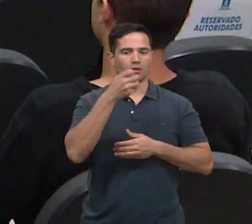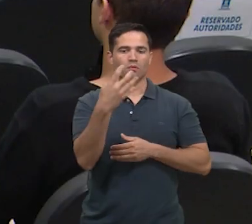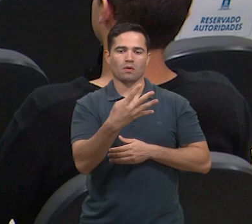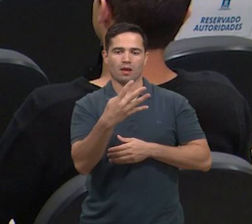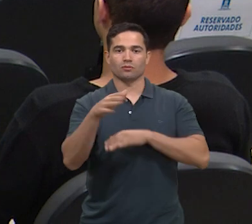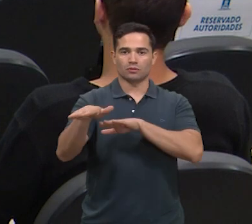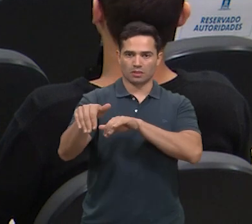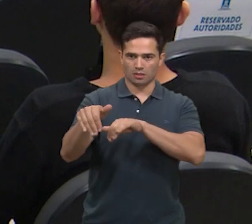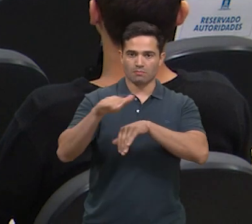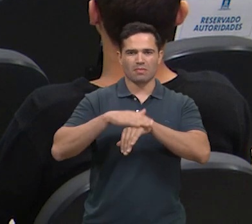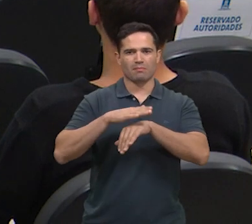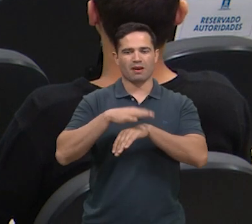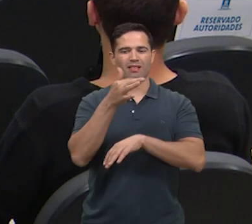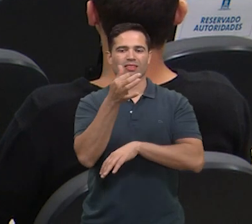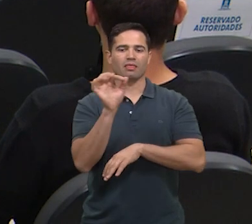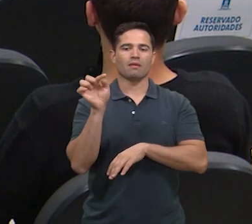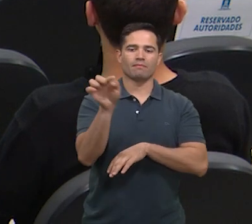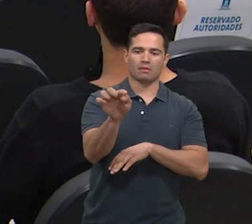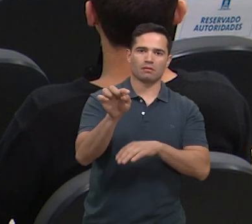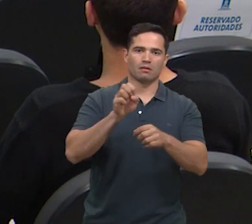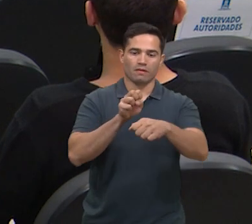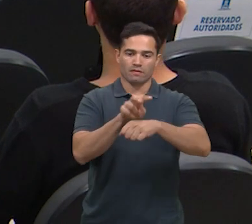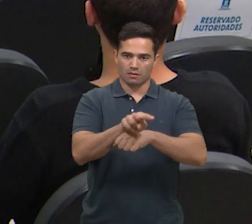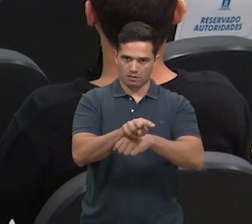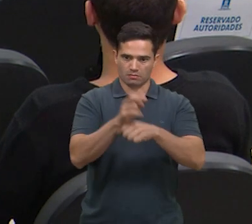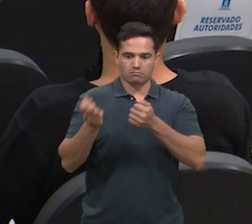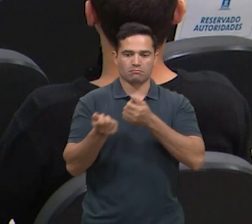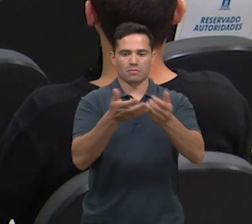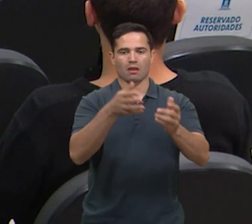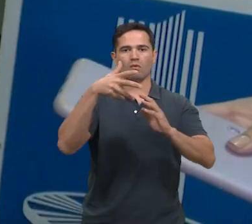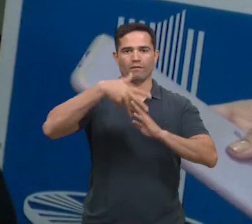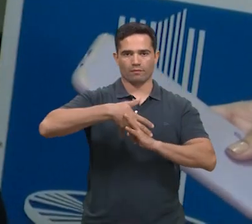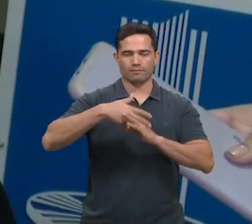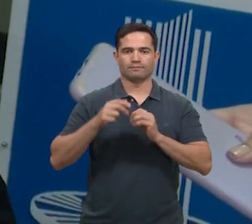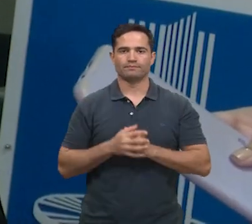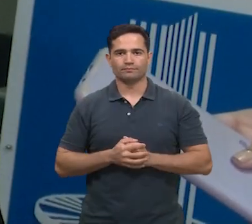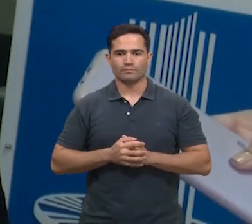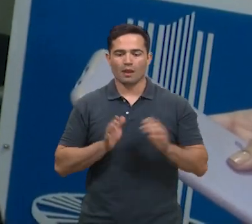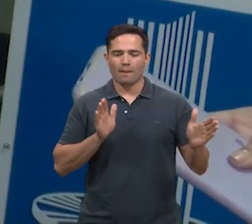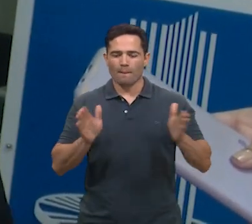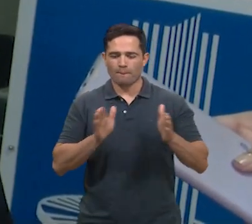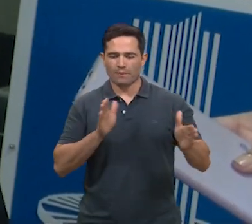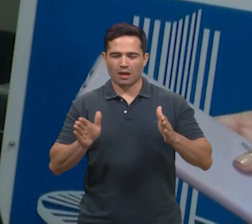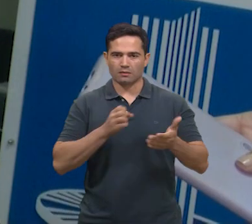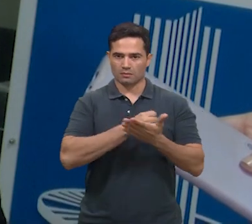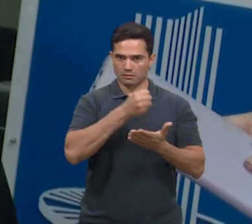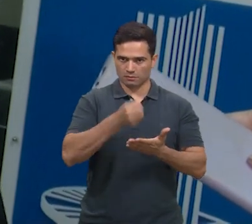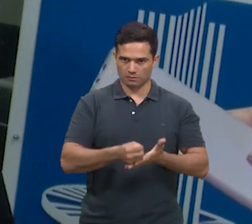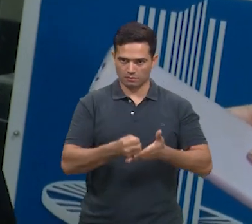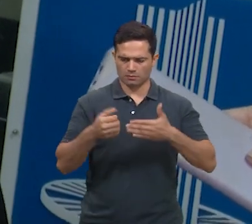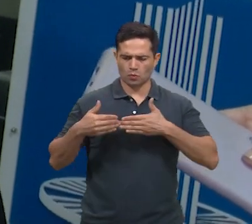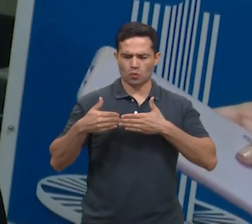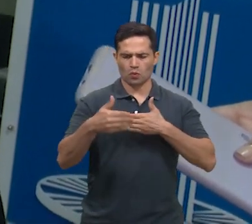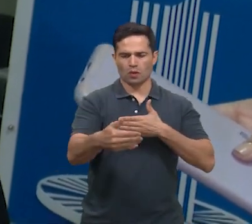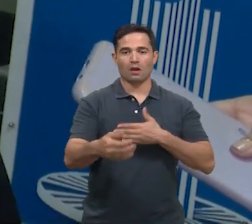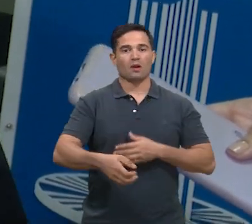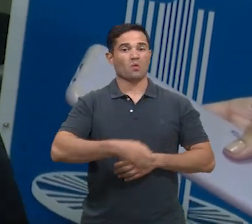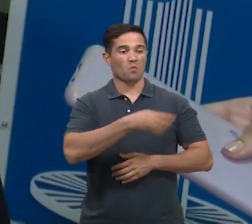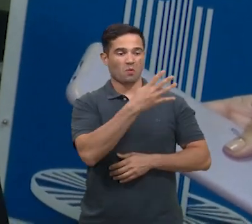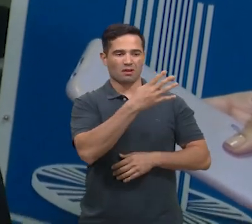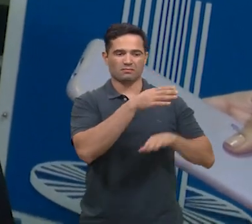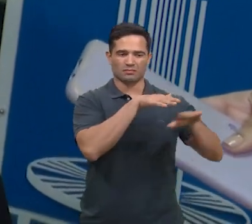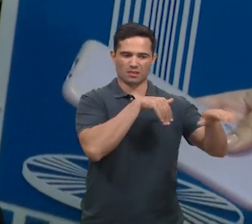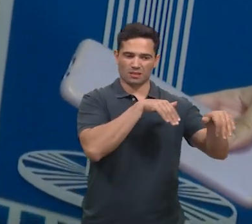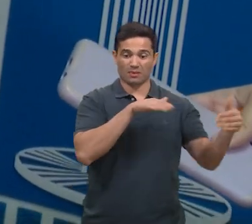setembro para as mais de 10 mil vagas oferecidas pela instituição é um prazo extenso né de 4 de setembro